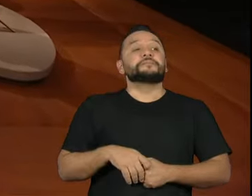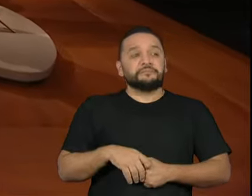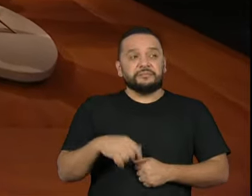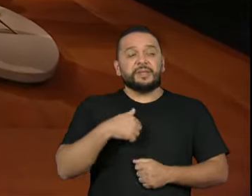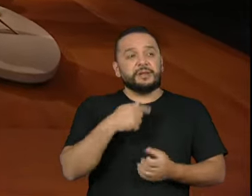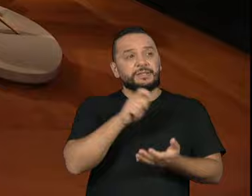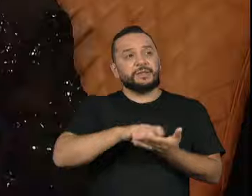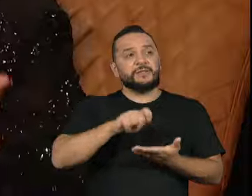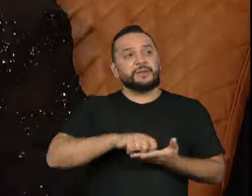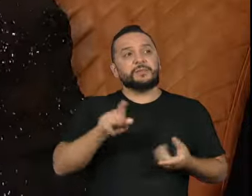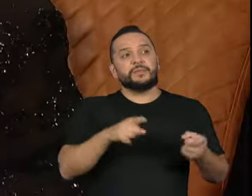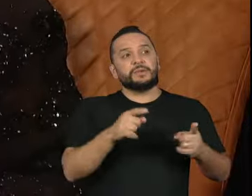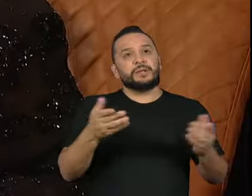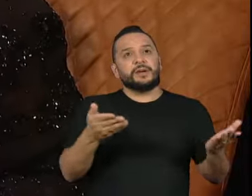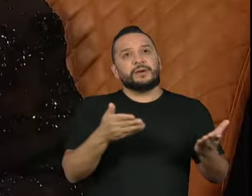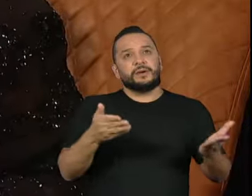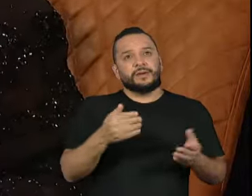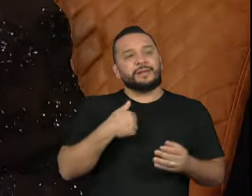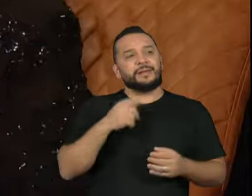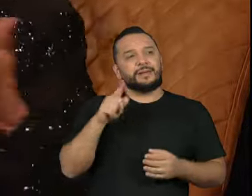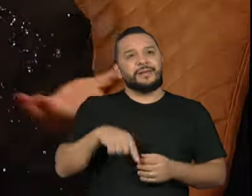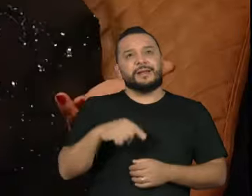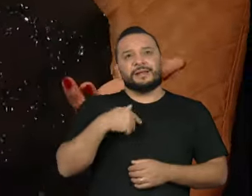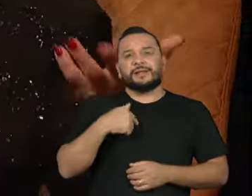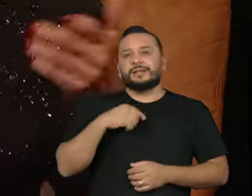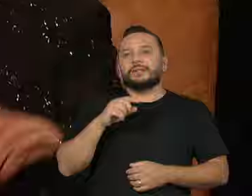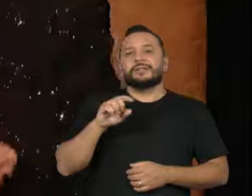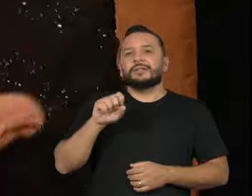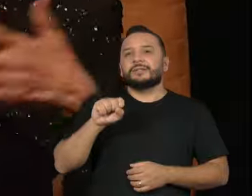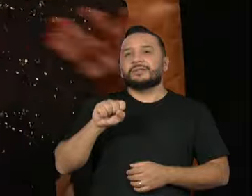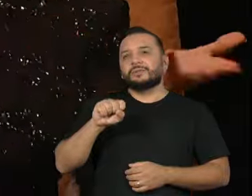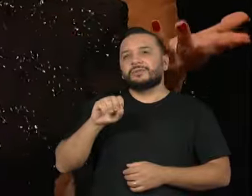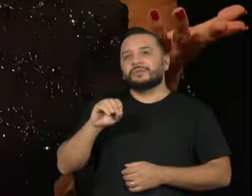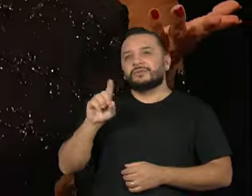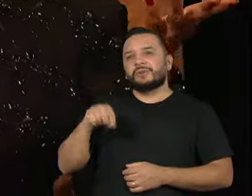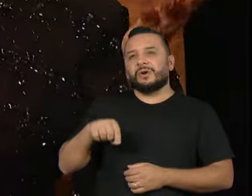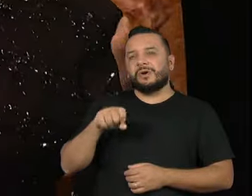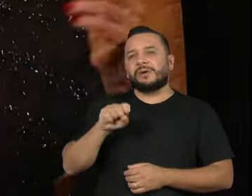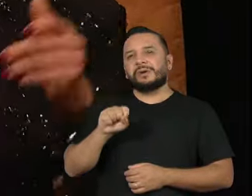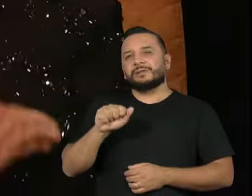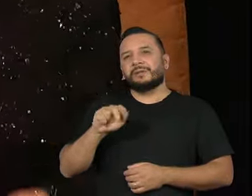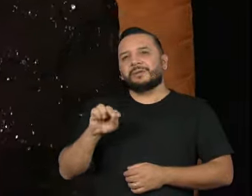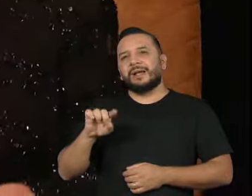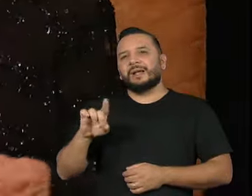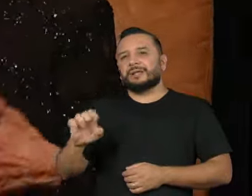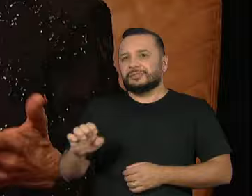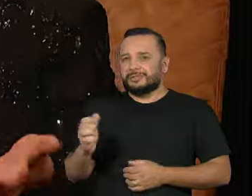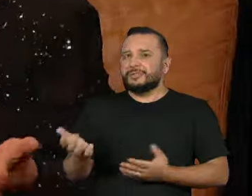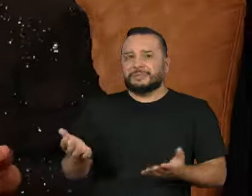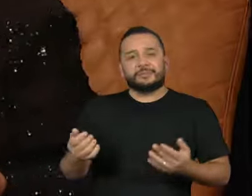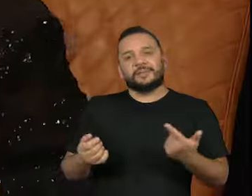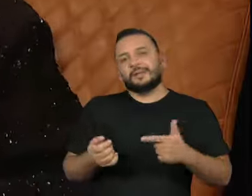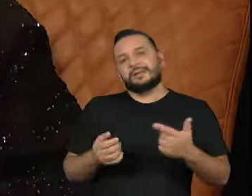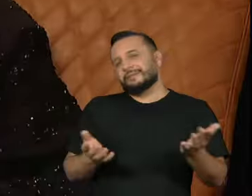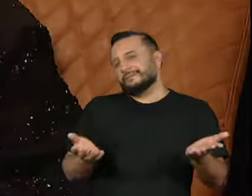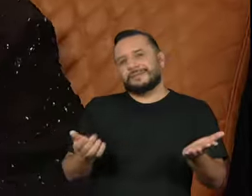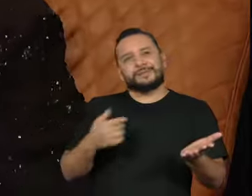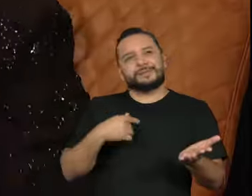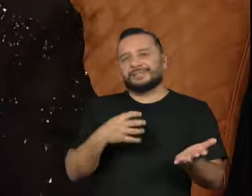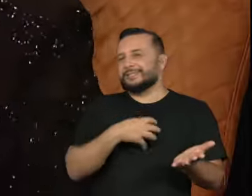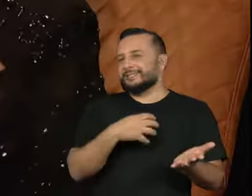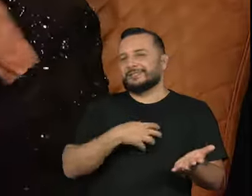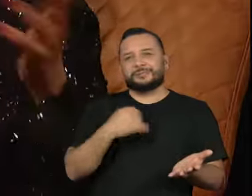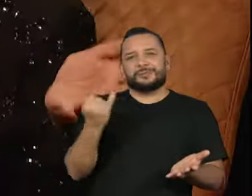de fazer uma música que foi o Só Saudade, né? Só Saudade, porque o resto ele levou. Gente, eu me senti um massa, a